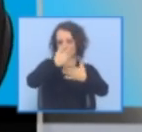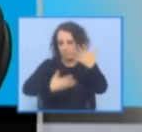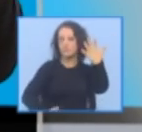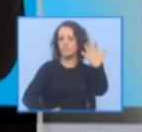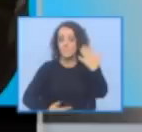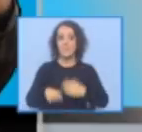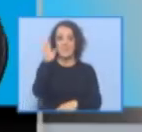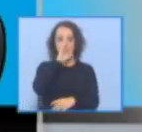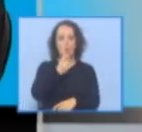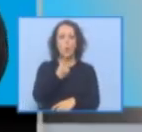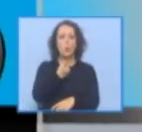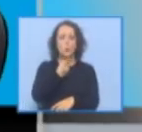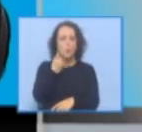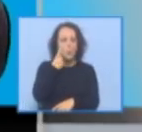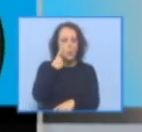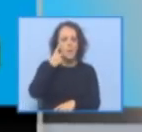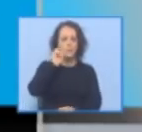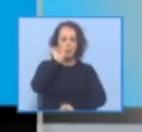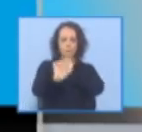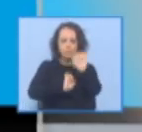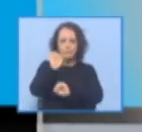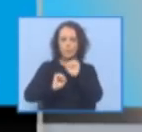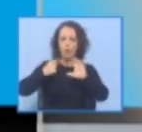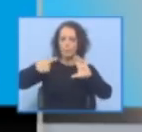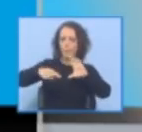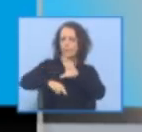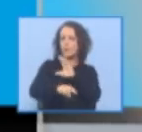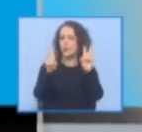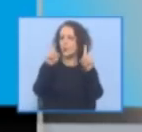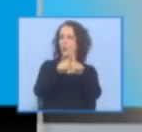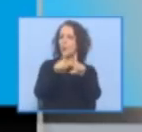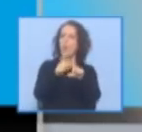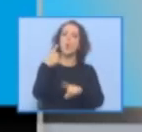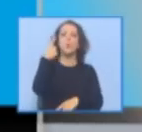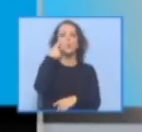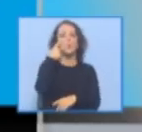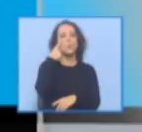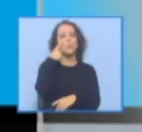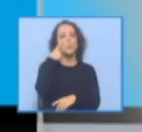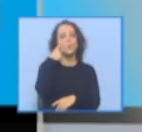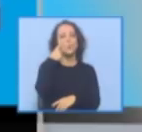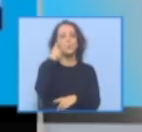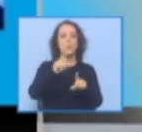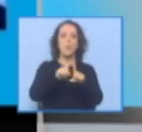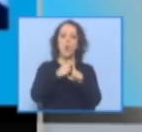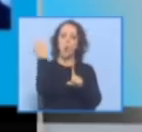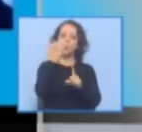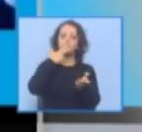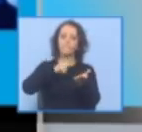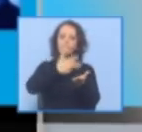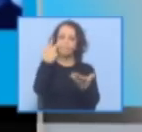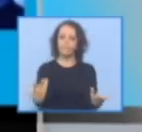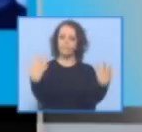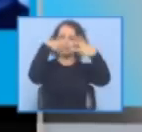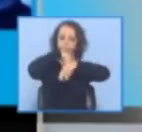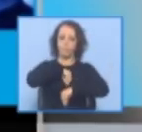Através do conhecimento complexo, profundo, um chamado conhecimento, um exercício de cultura autêntica, ajuda-nos